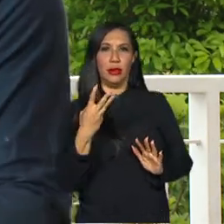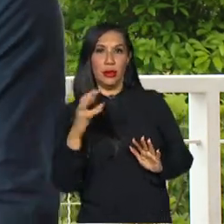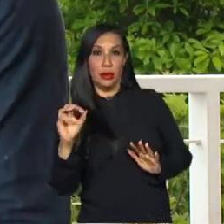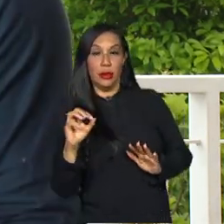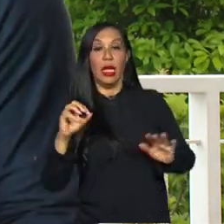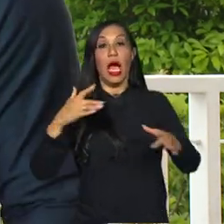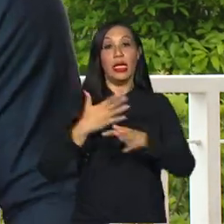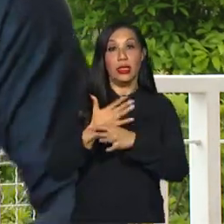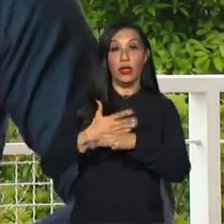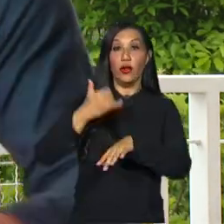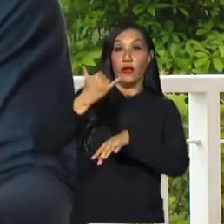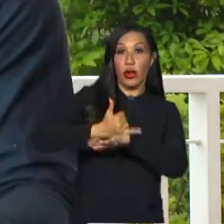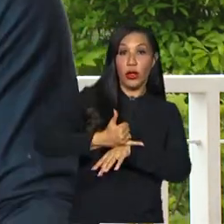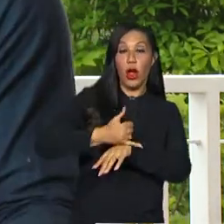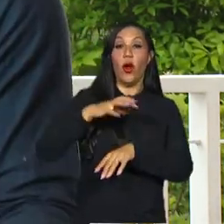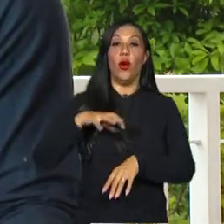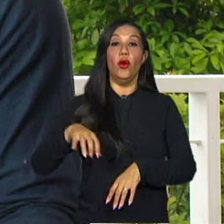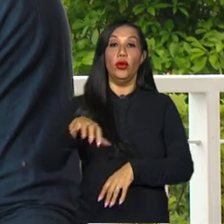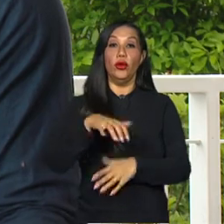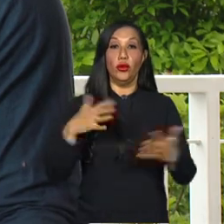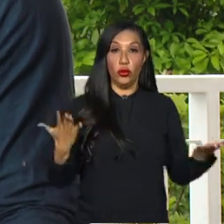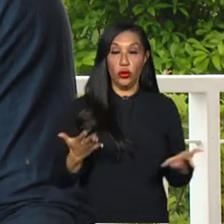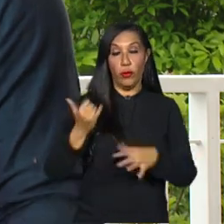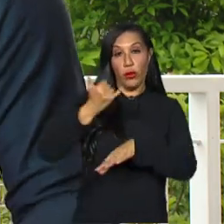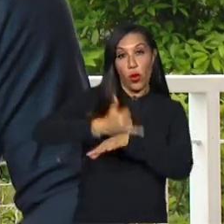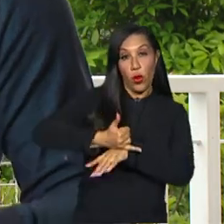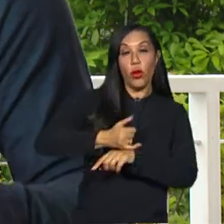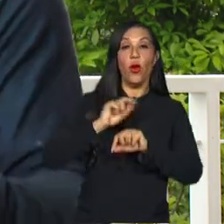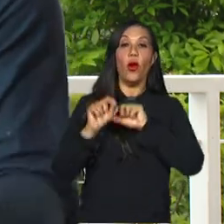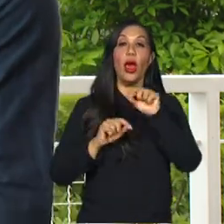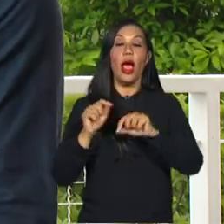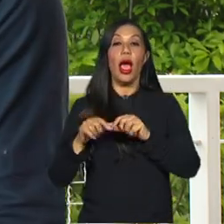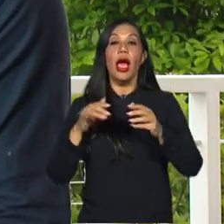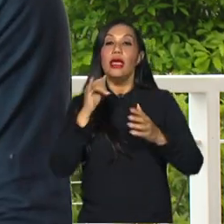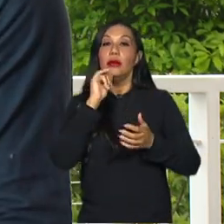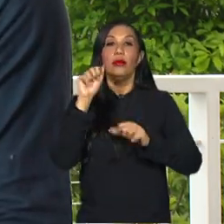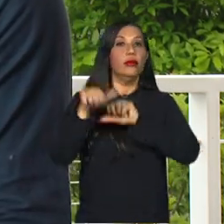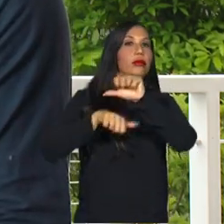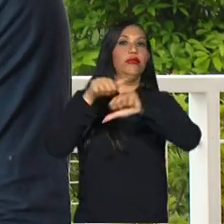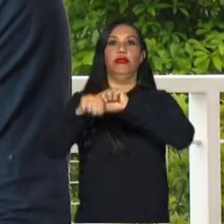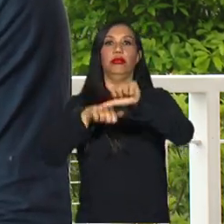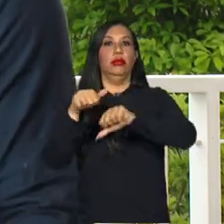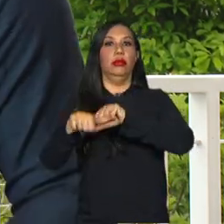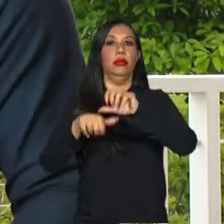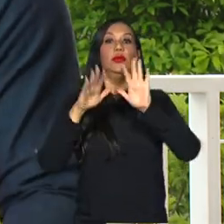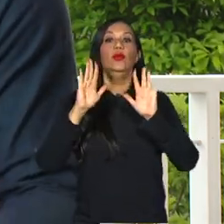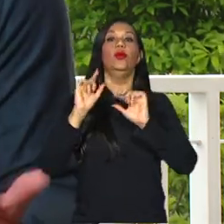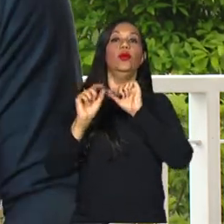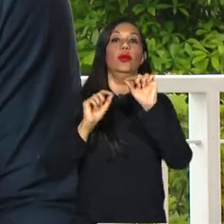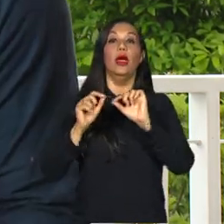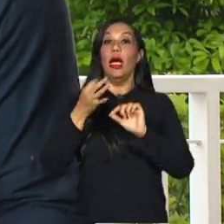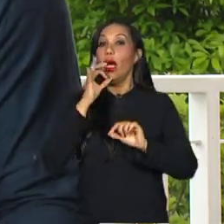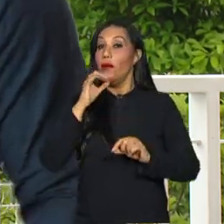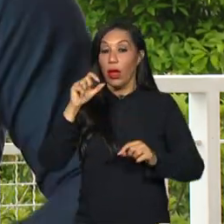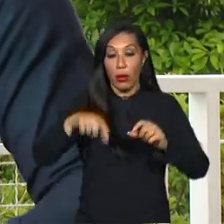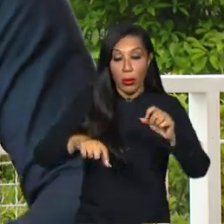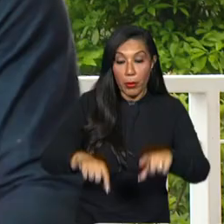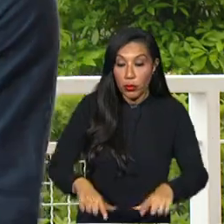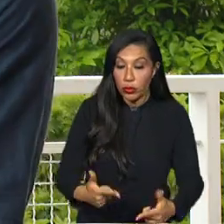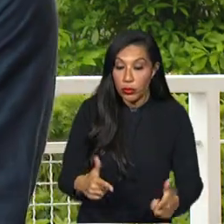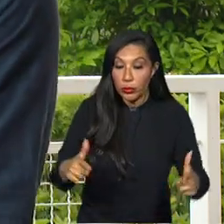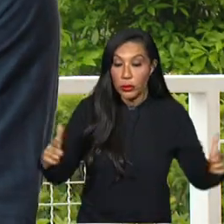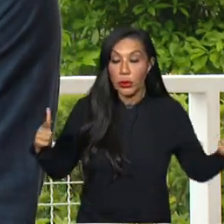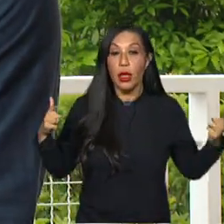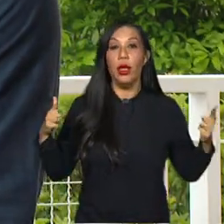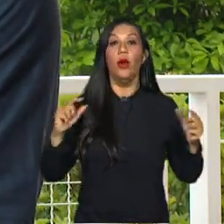a cidade de Volta Redonda, a região de que hoje compõe Volta Redonda, ela começa a ter uma transformação muito grande, que é o quê? Se o café não está dando mais retorno, a outra